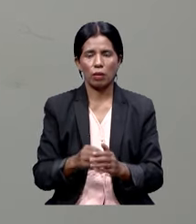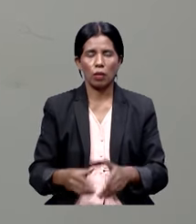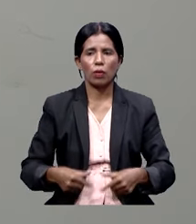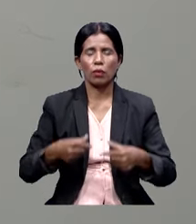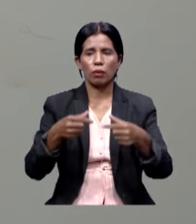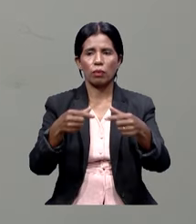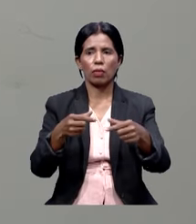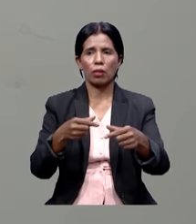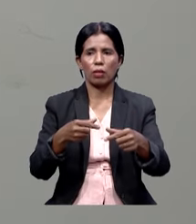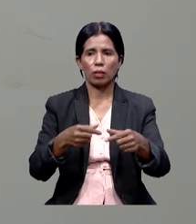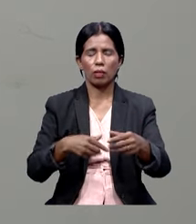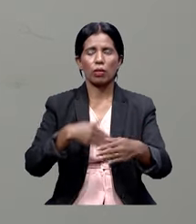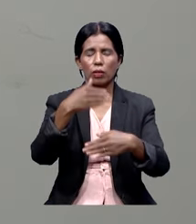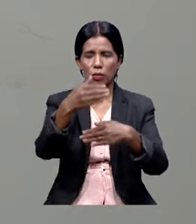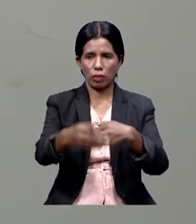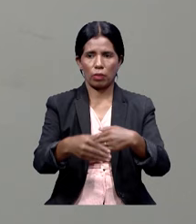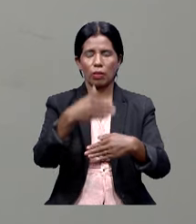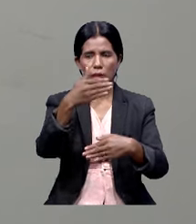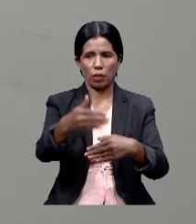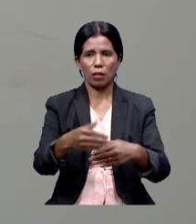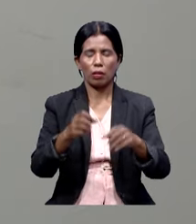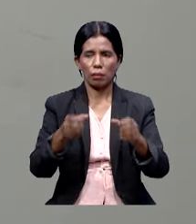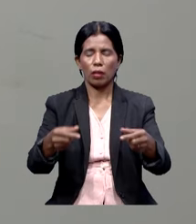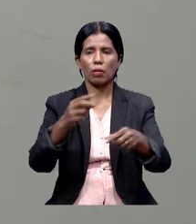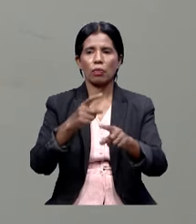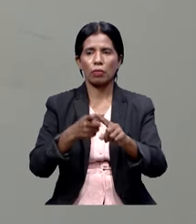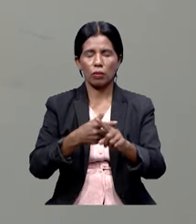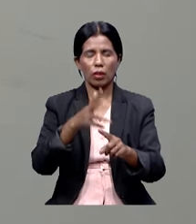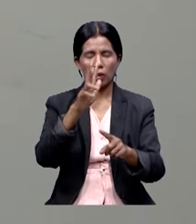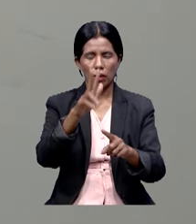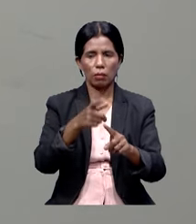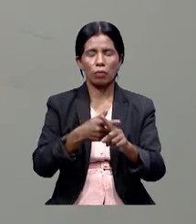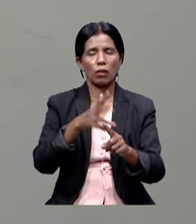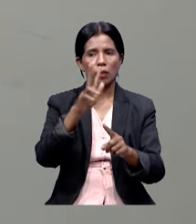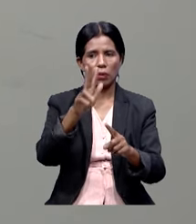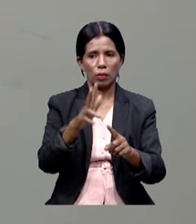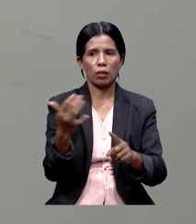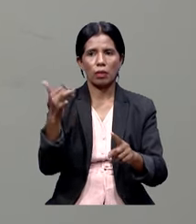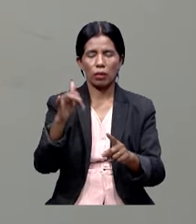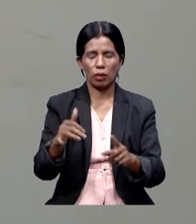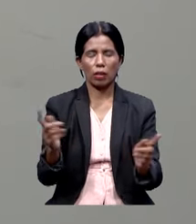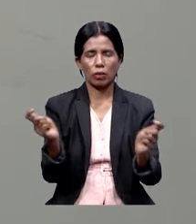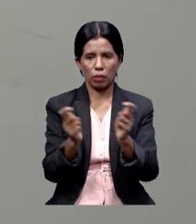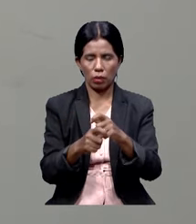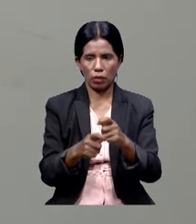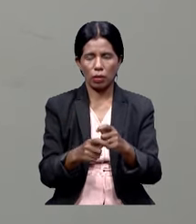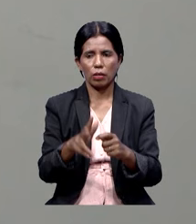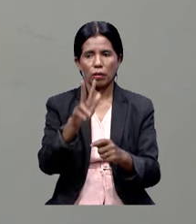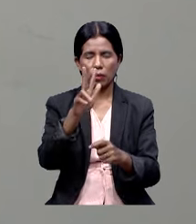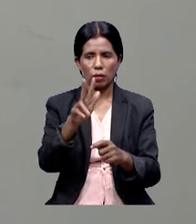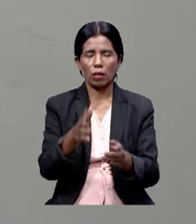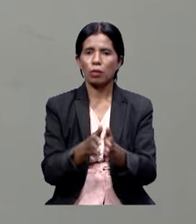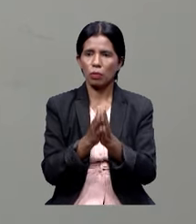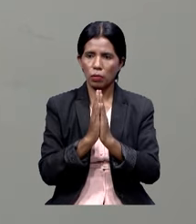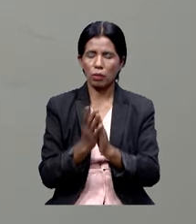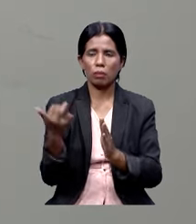foi período transitório. Bele Fulan Lima, Fulan Ida, Fulan Tormes, pelo menos é transitor. Terceiro, Matuhuso para